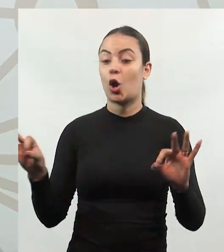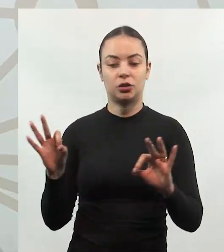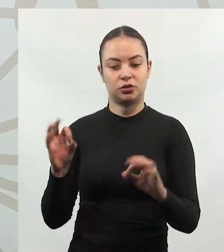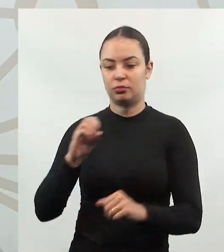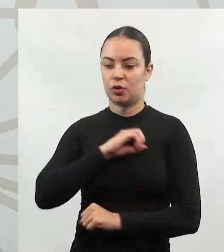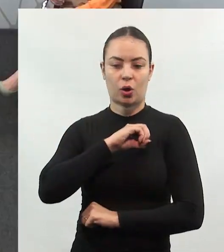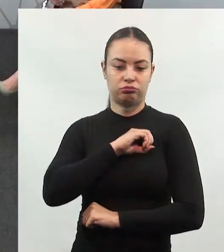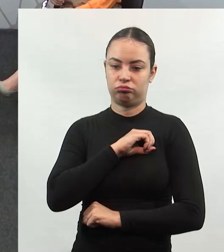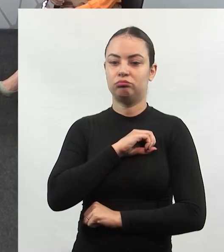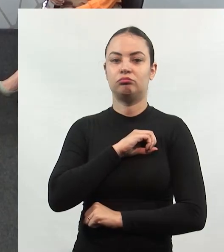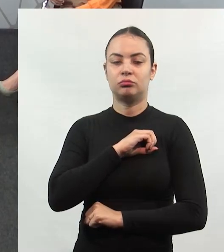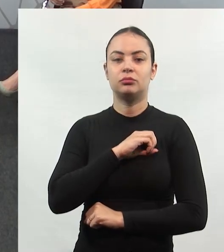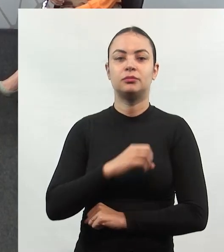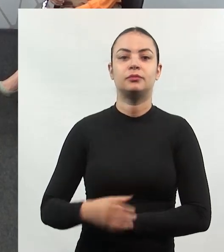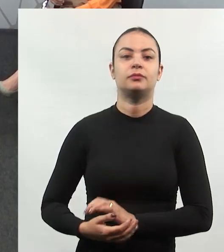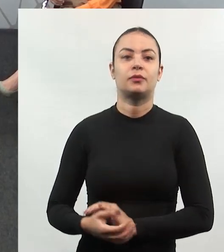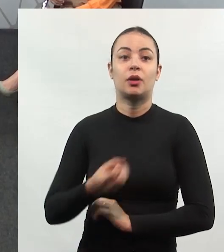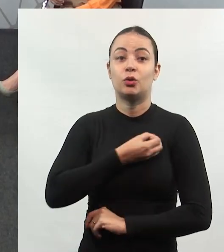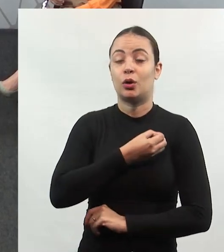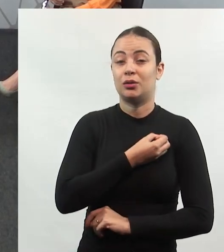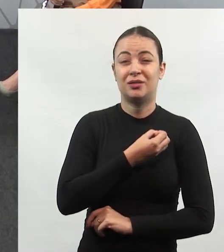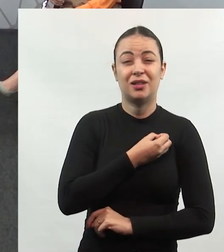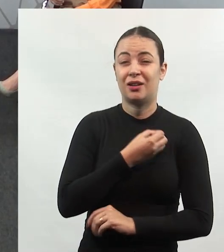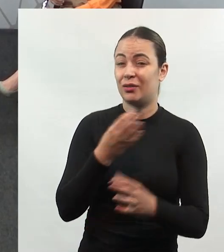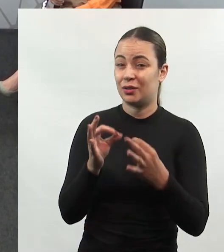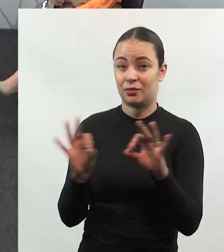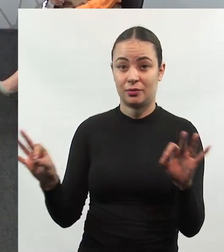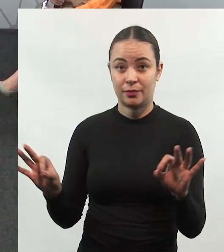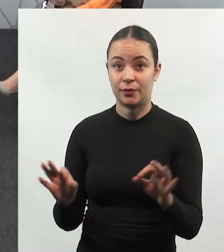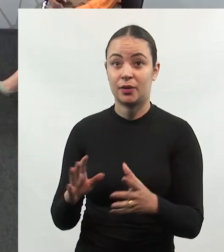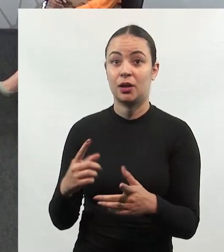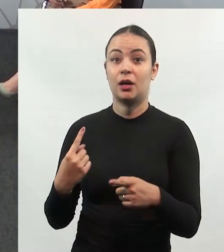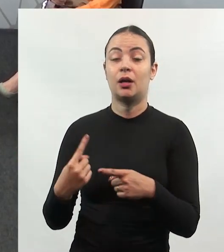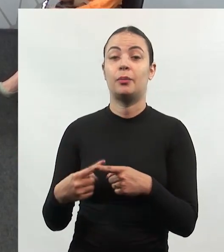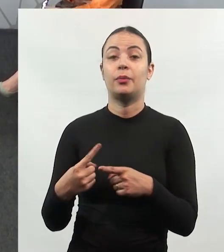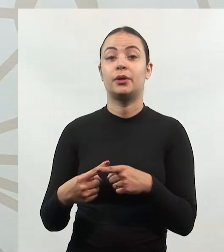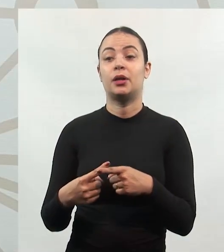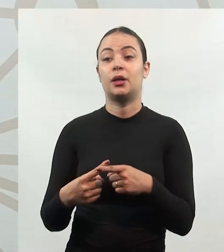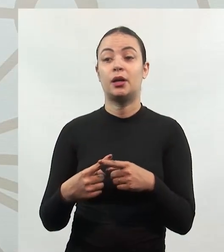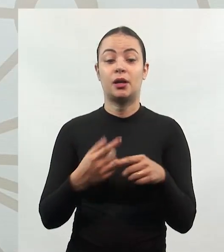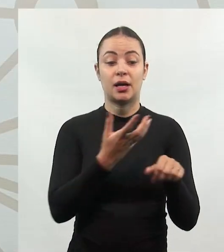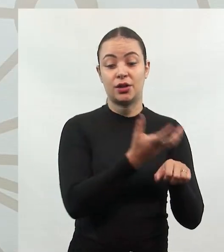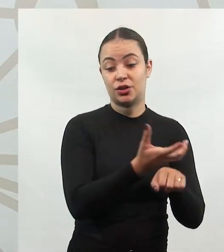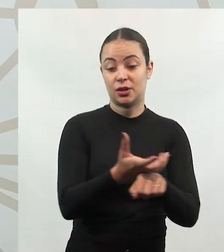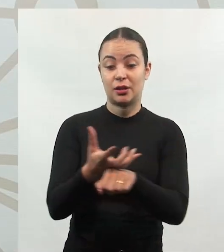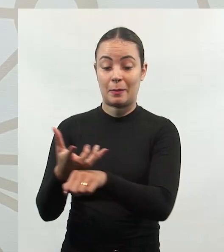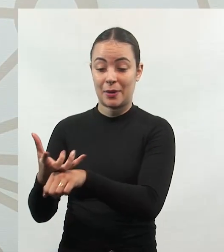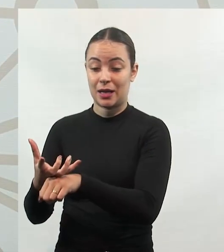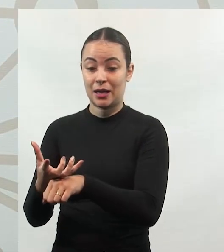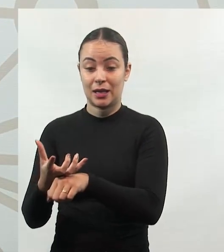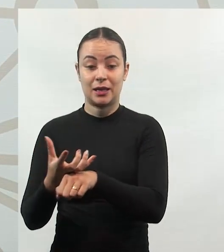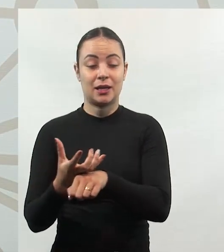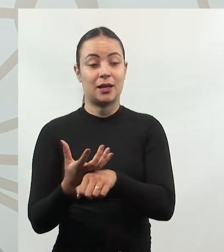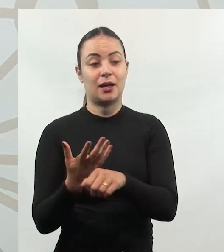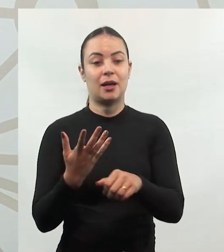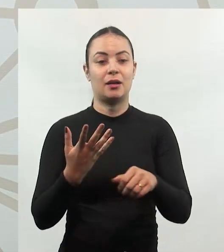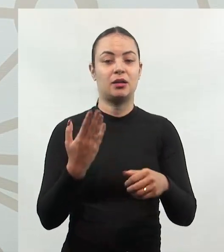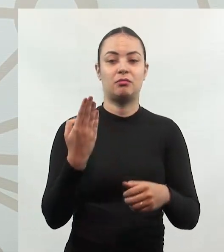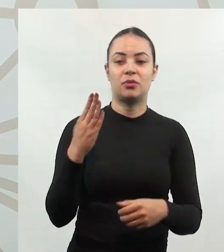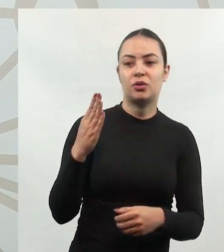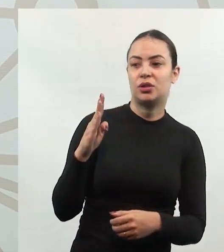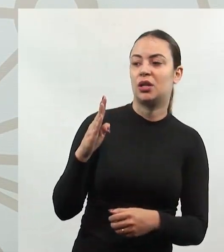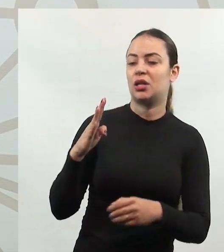saí quentinha, né, do magistério, eu fiz vestibular para a